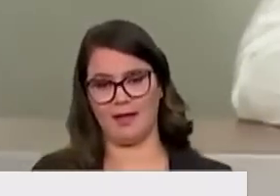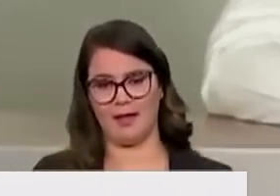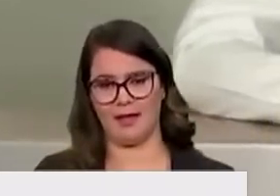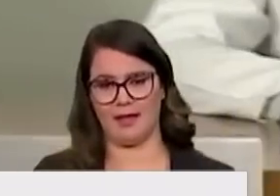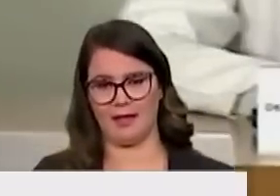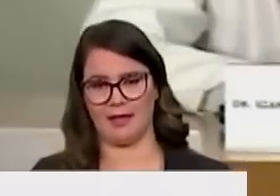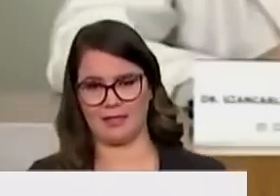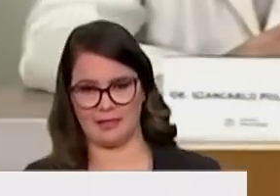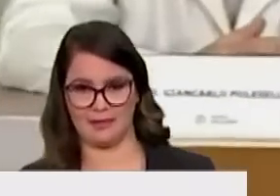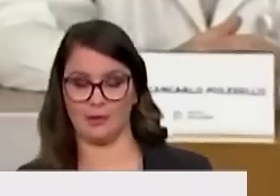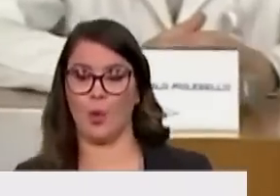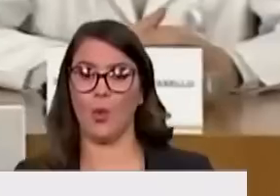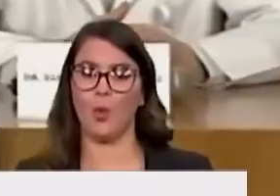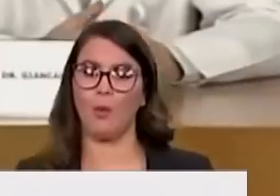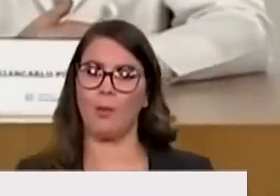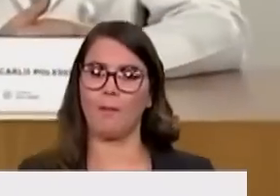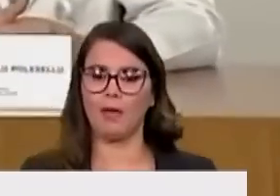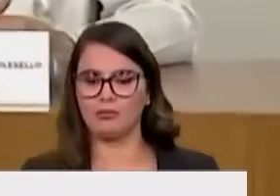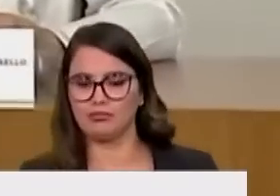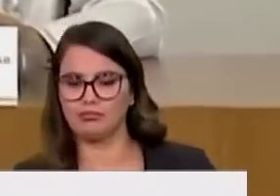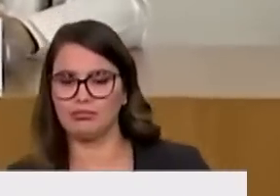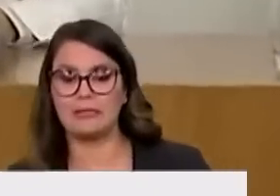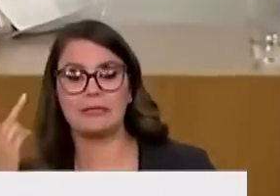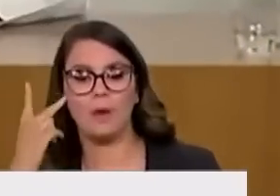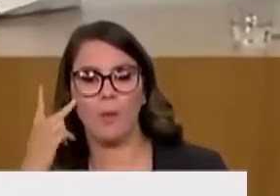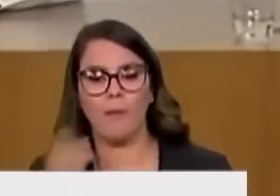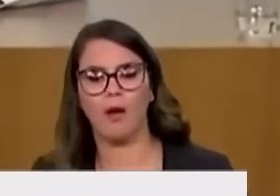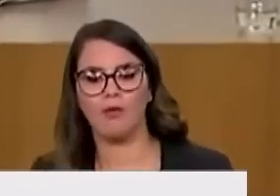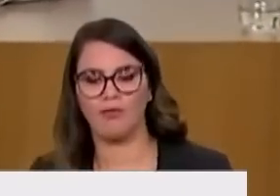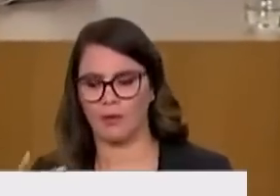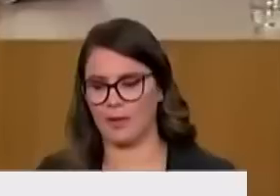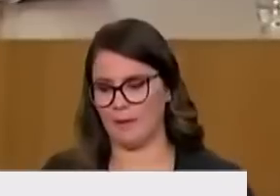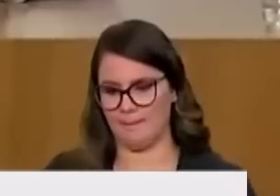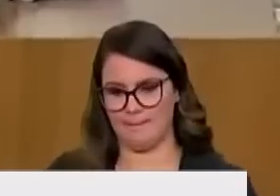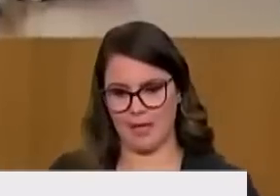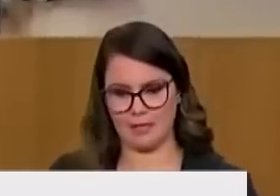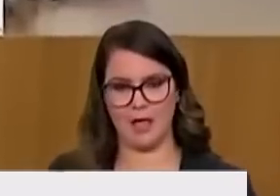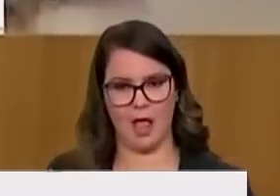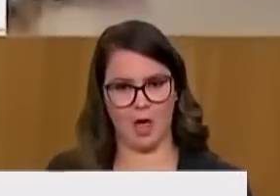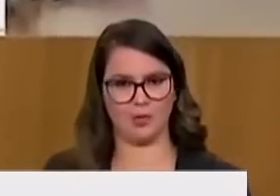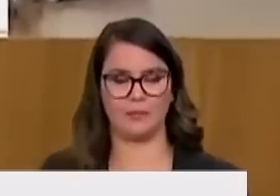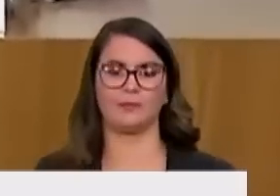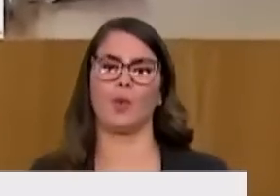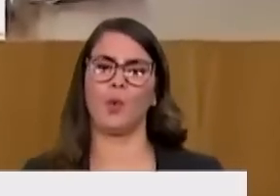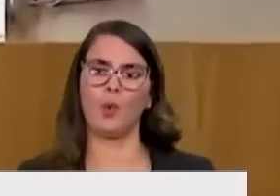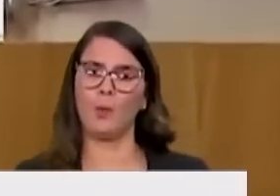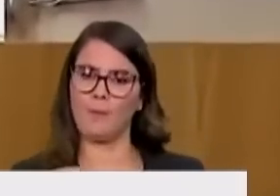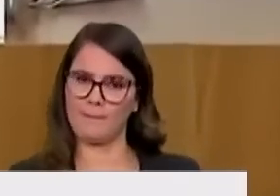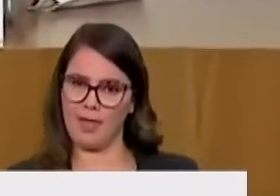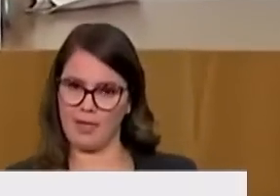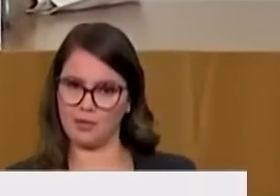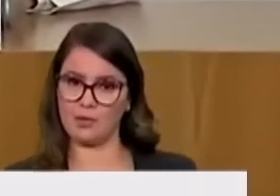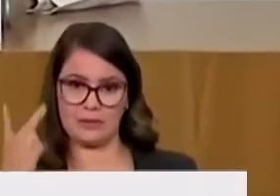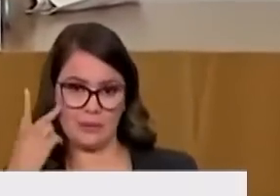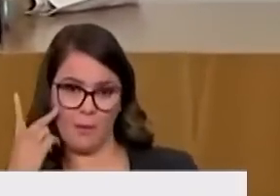para a cirurgia. Foi uma equipe do Sírio-Libanês, tanto de São Paulo quanto aqui da capital federal. Queria perguntar sobre os de São Paulo, se já regressam para a